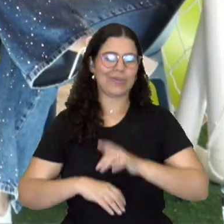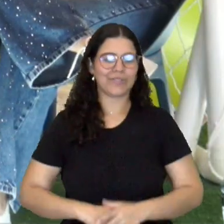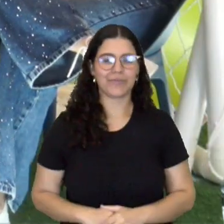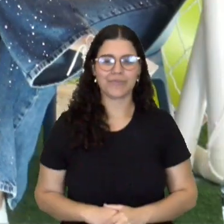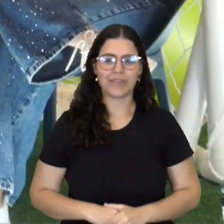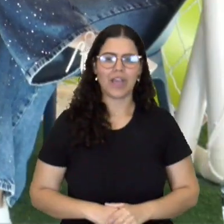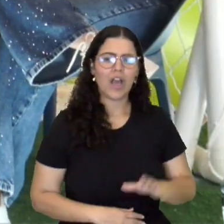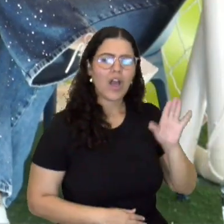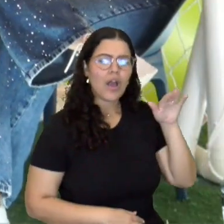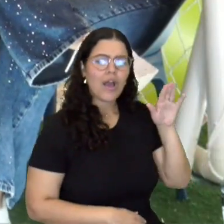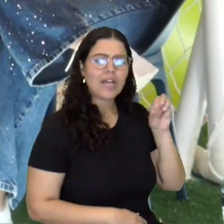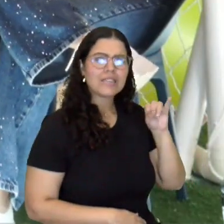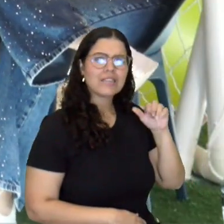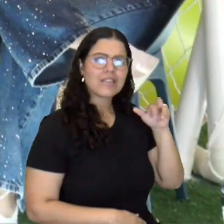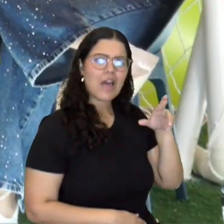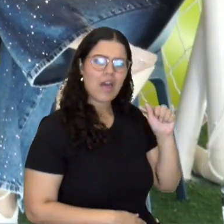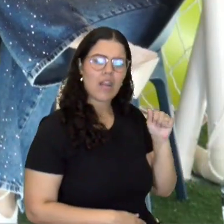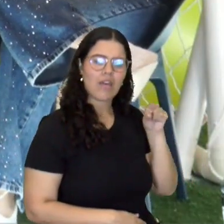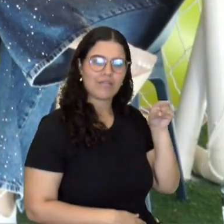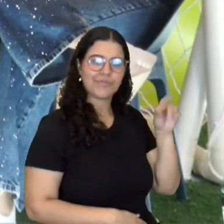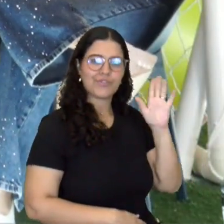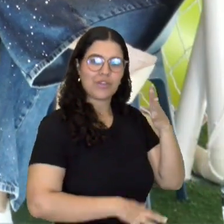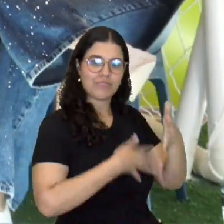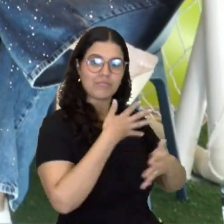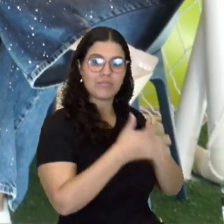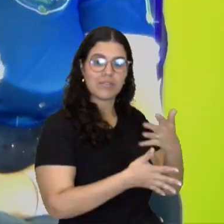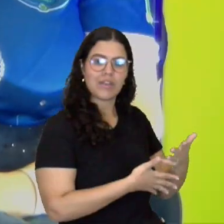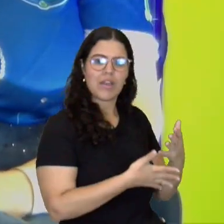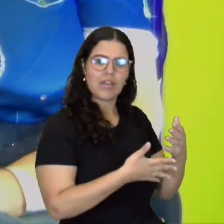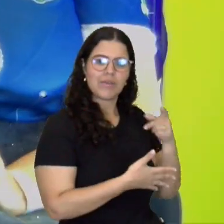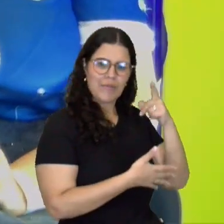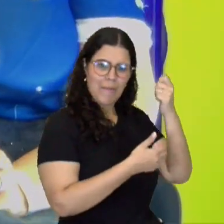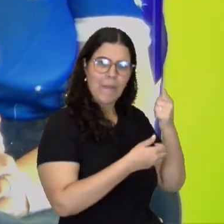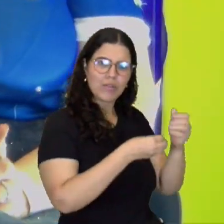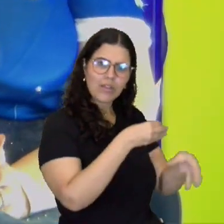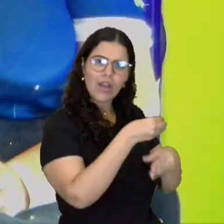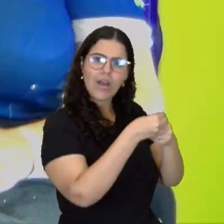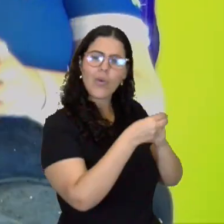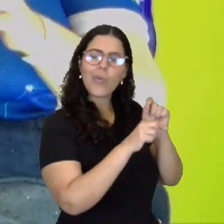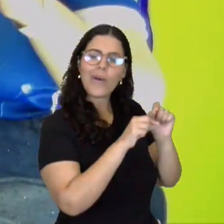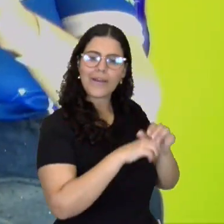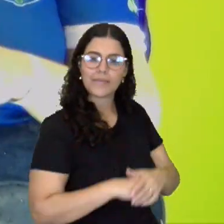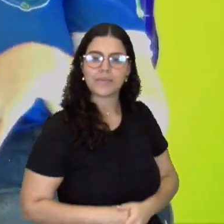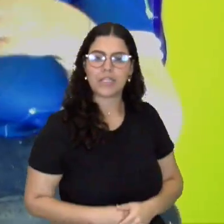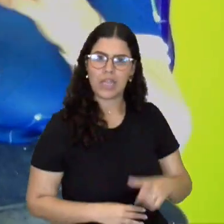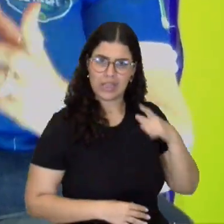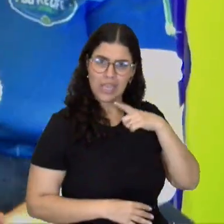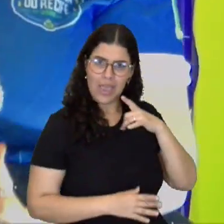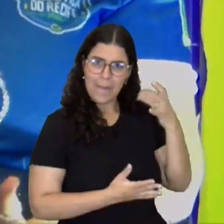tem para complementar? Realmente tem essa gama toda dentro da robótica? Tem, a gente tem essa gama toda assim.